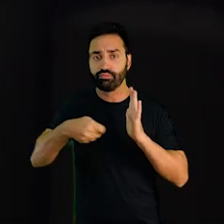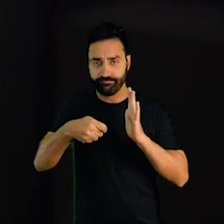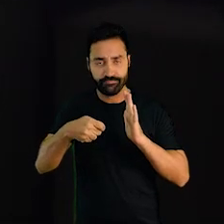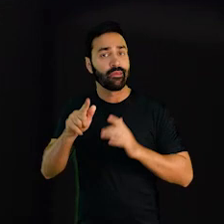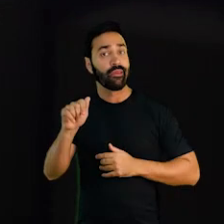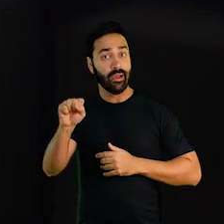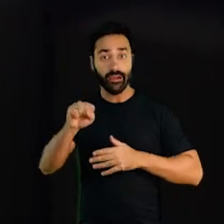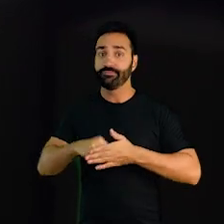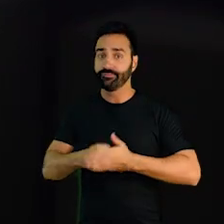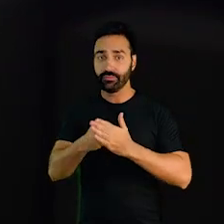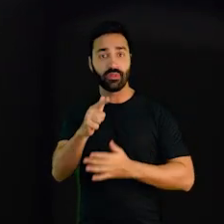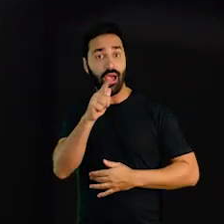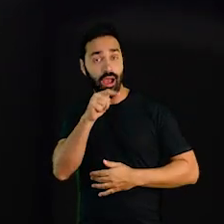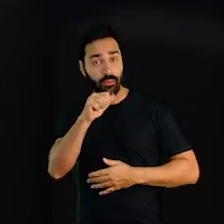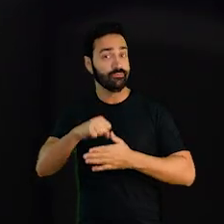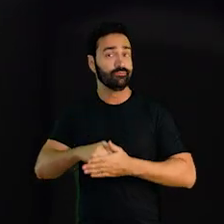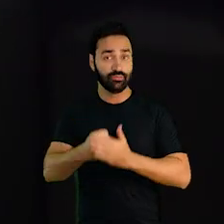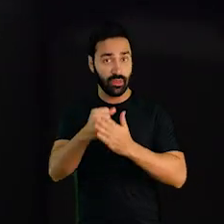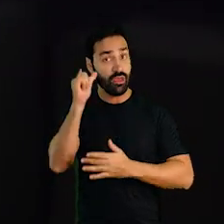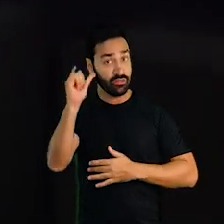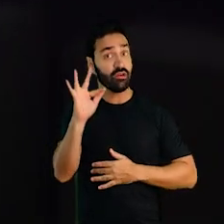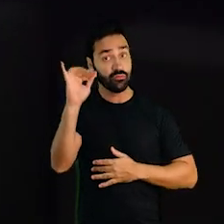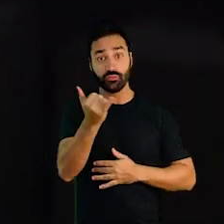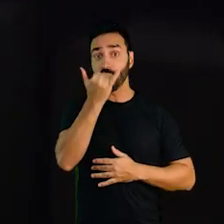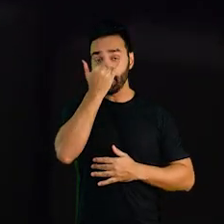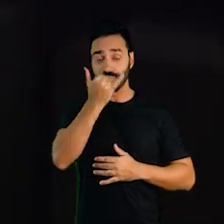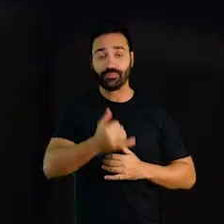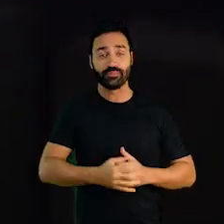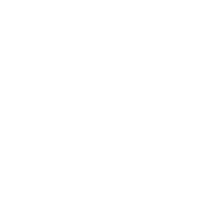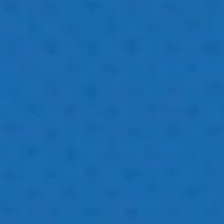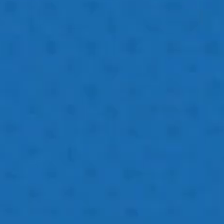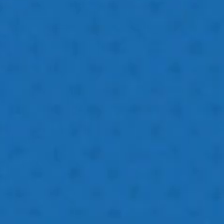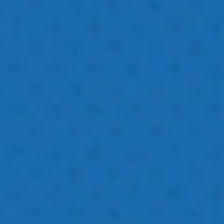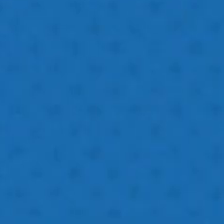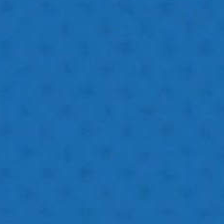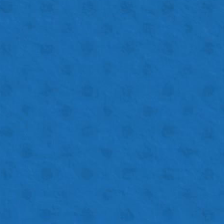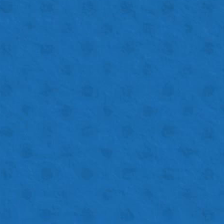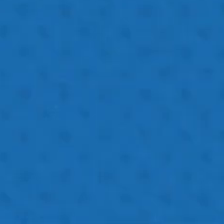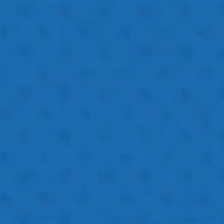elétricos, encanamento de gás ou de água para evitar riscos adicionais naquela residência.